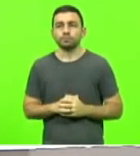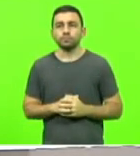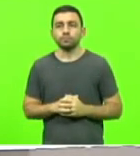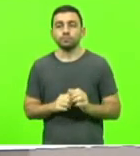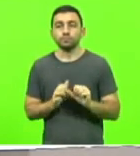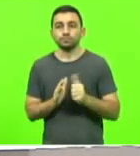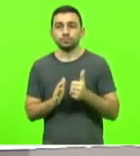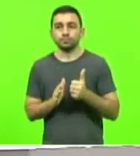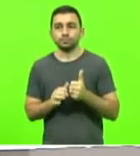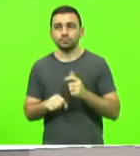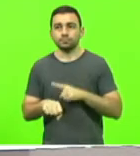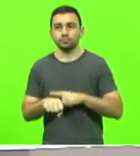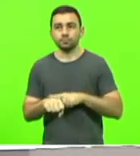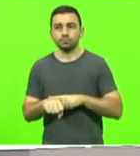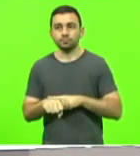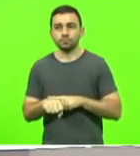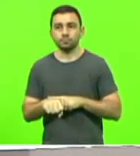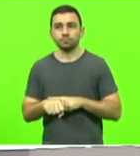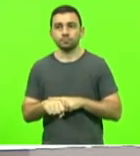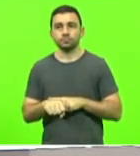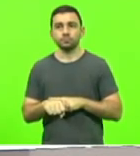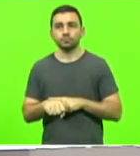Primeiro horário é do bloco